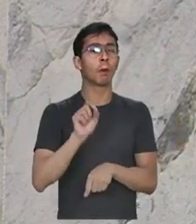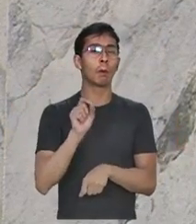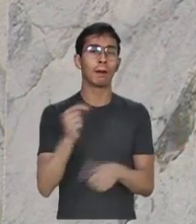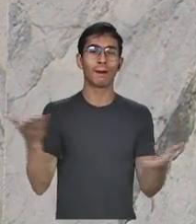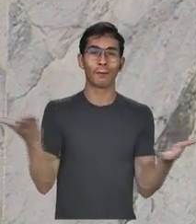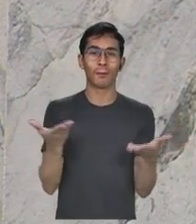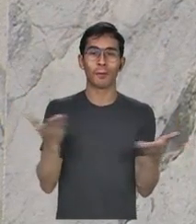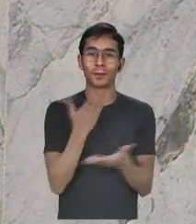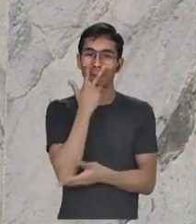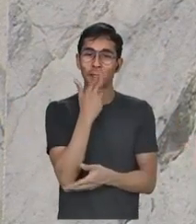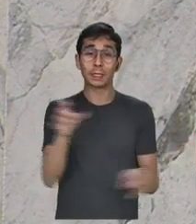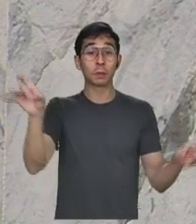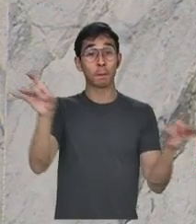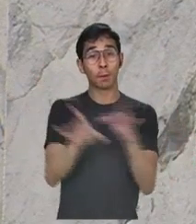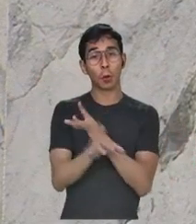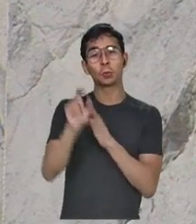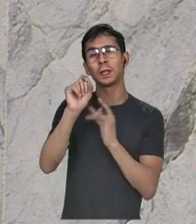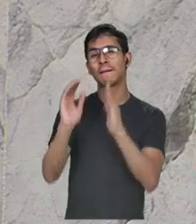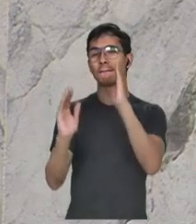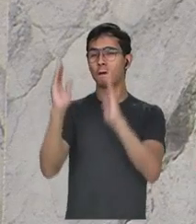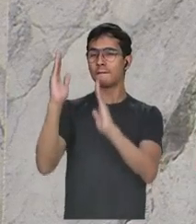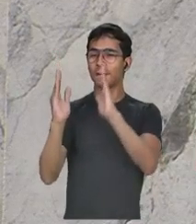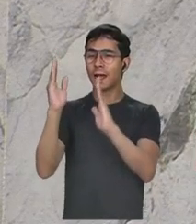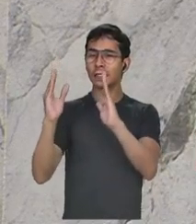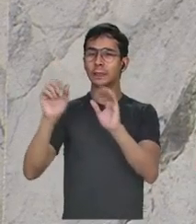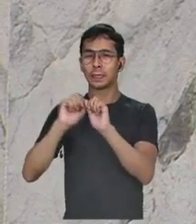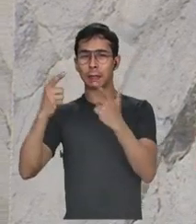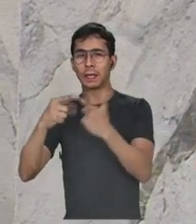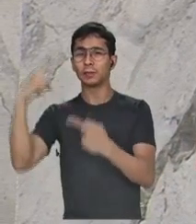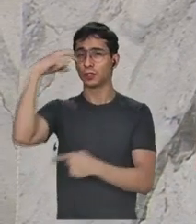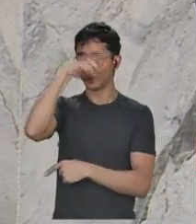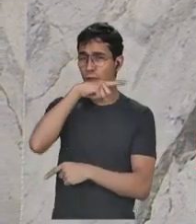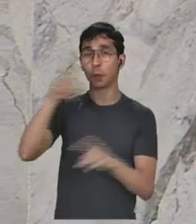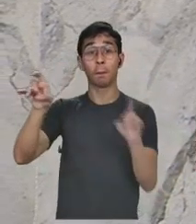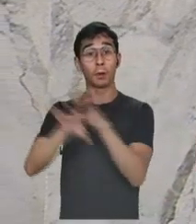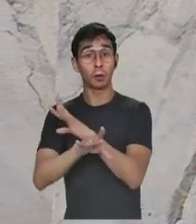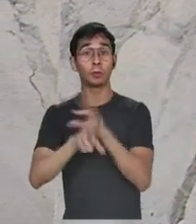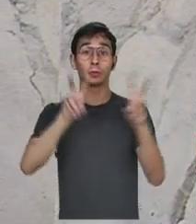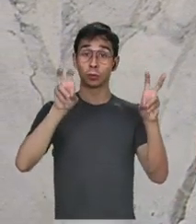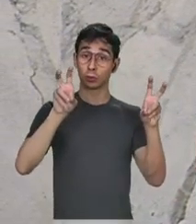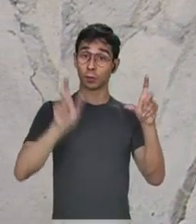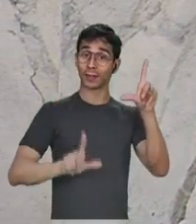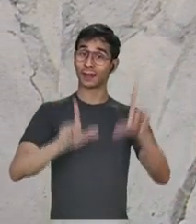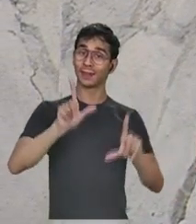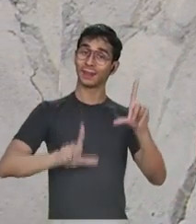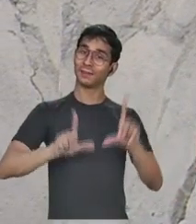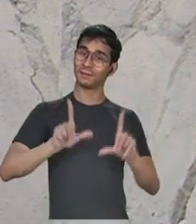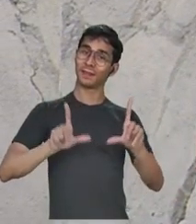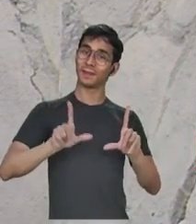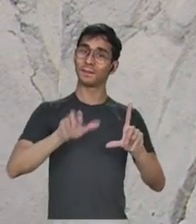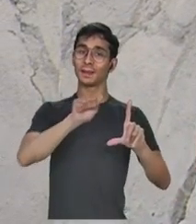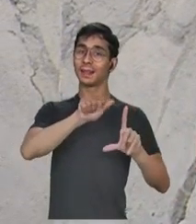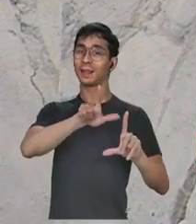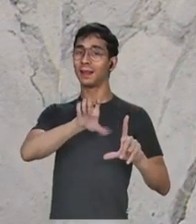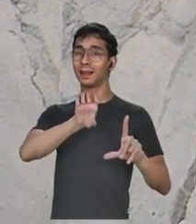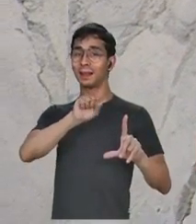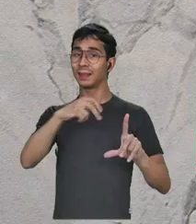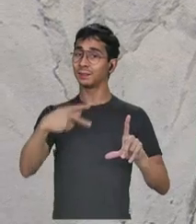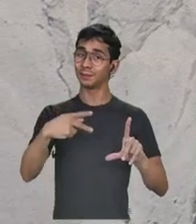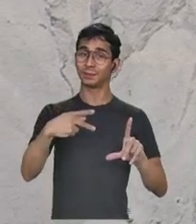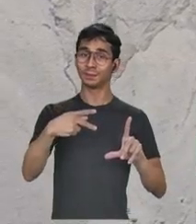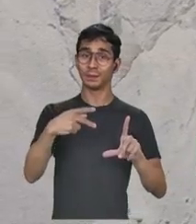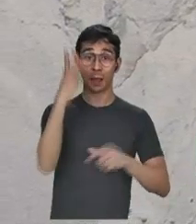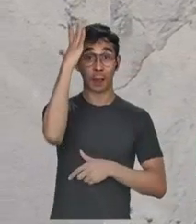uma fase muito difícil aqui na assembléia que é sobre a tv alesp justamente a tv alesp que hoje a